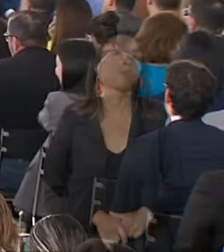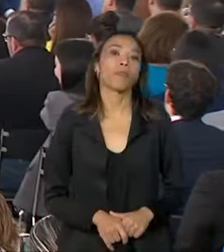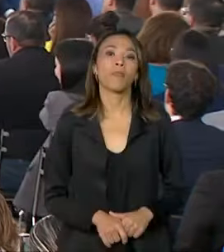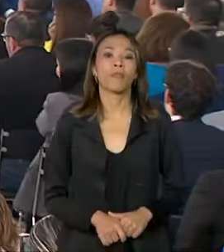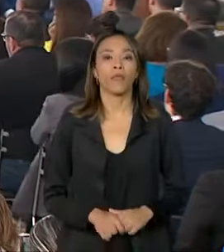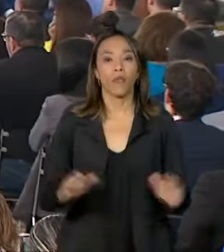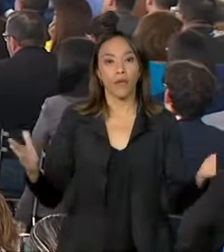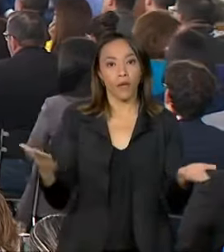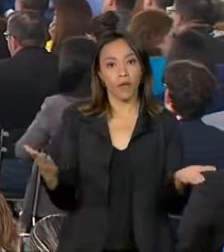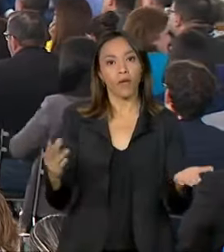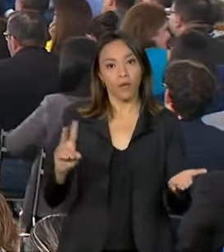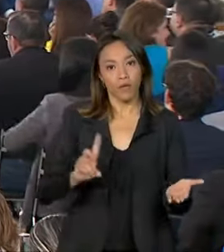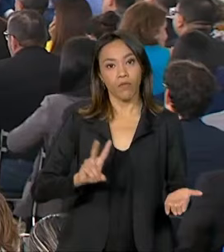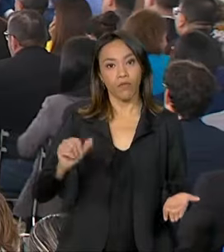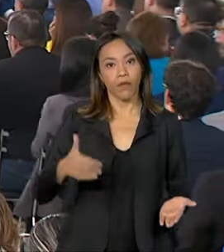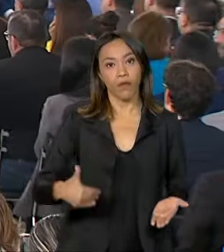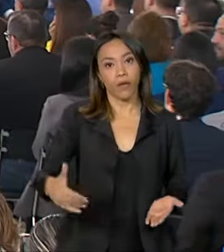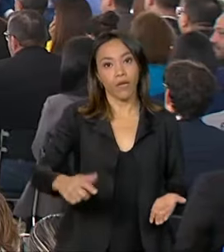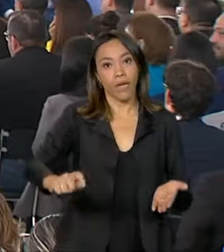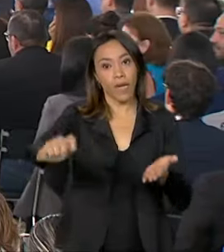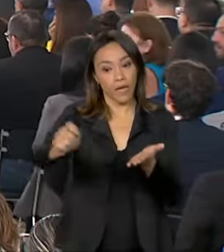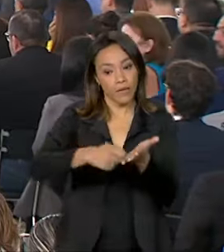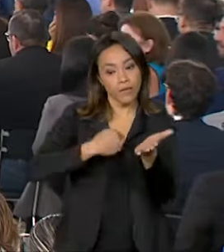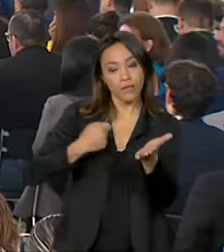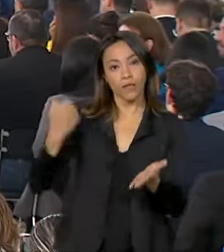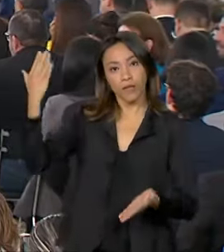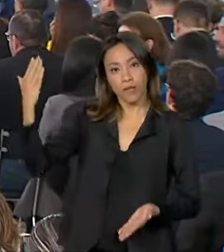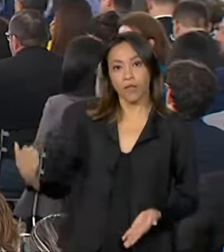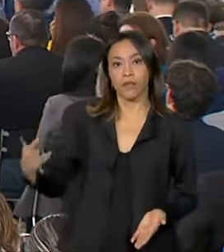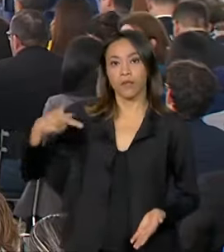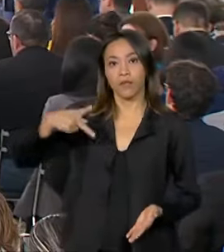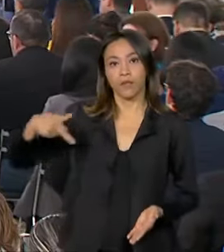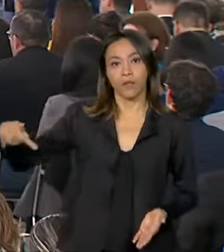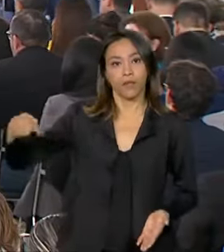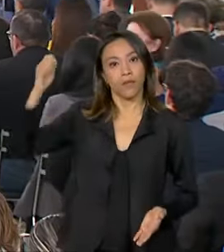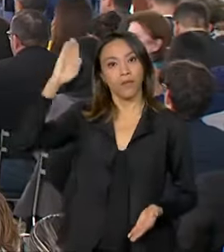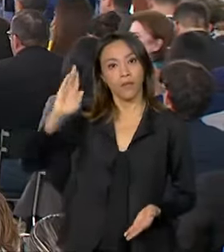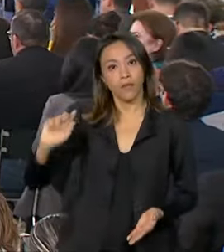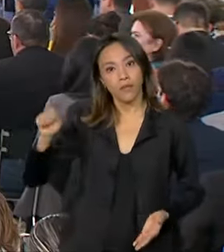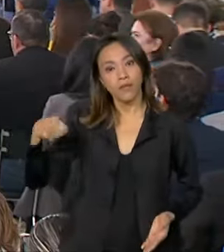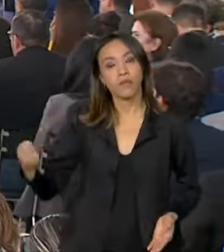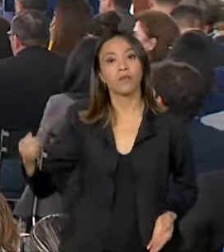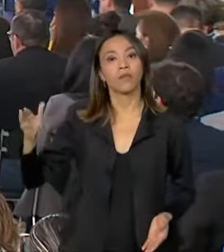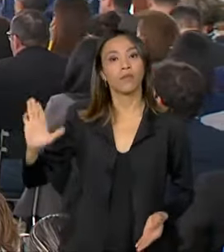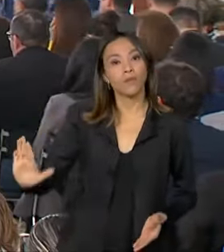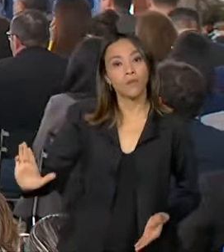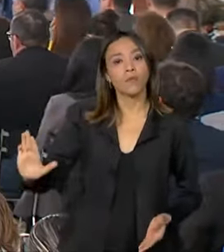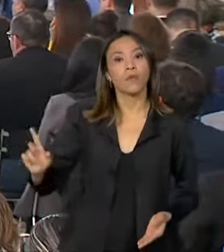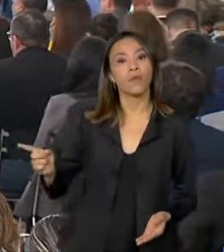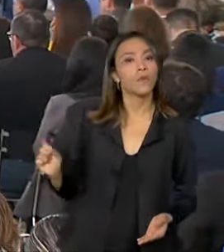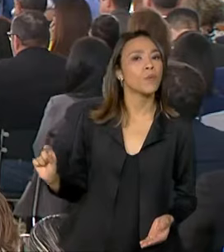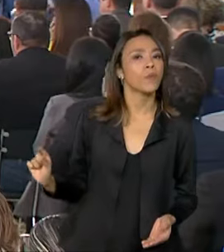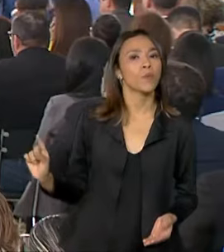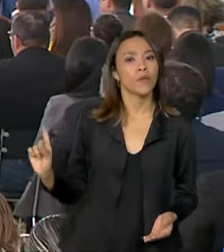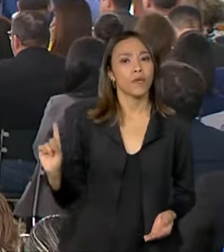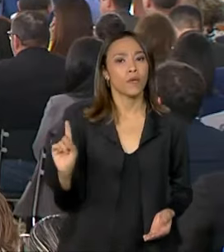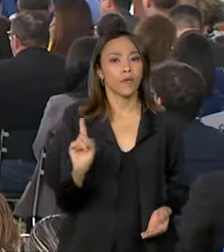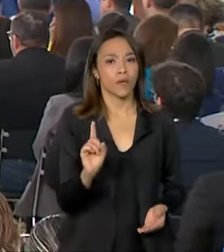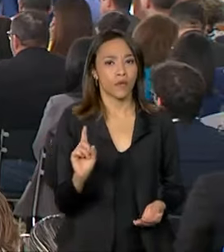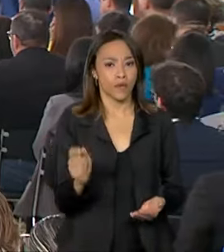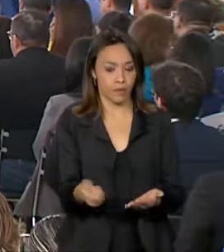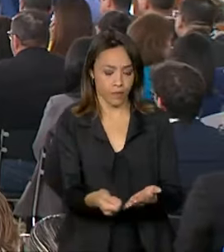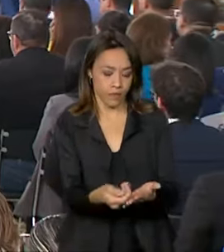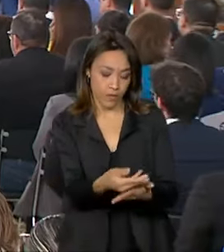Agora serão assinadas pelo presidente da República, Luiz Inácio Lula da Silva, a mensagem ao